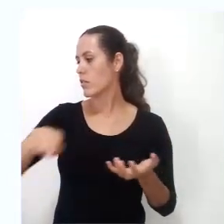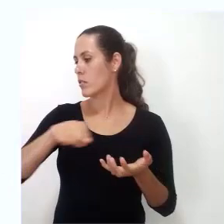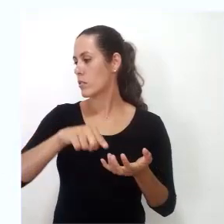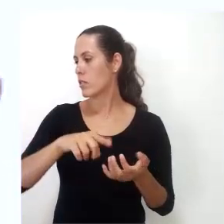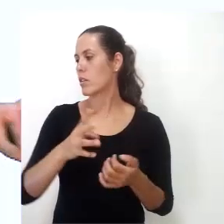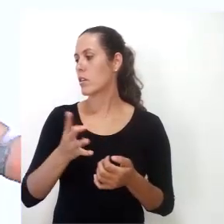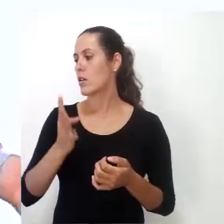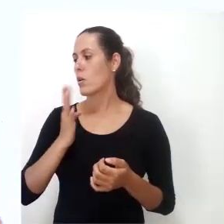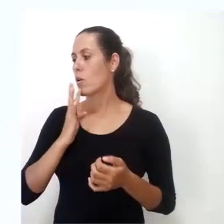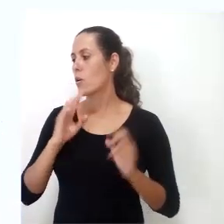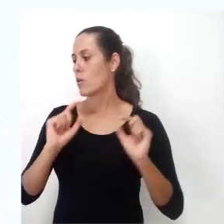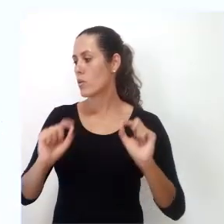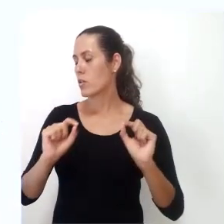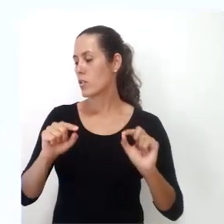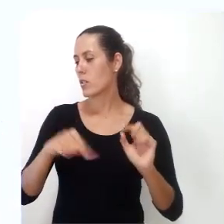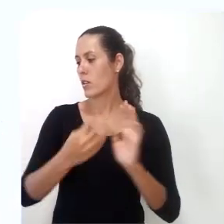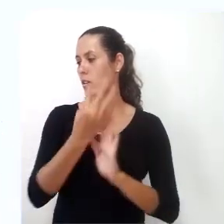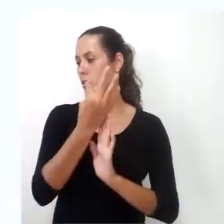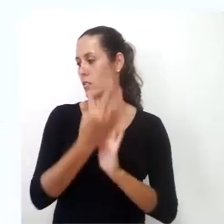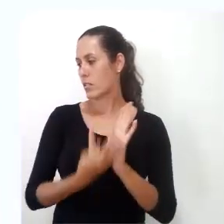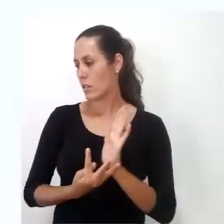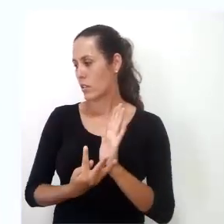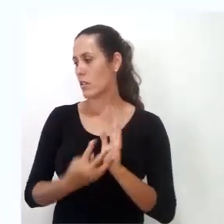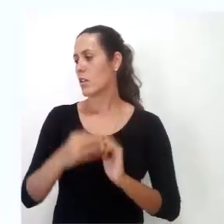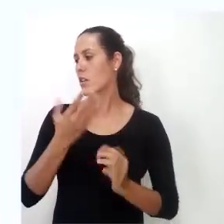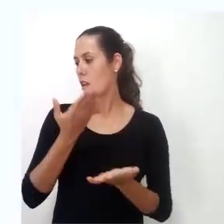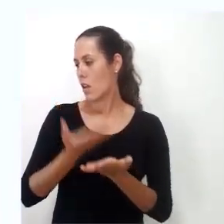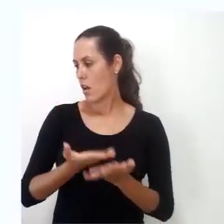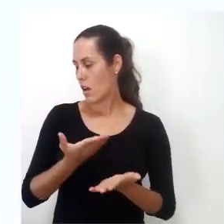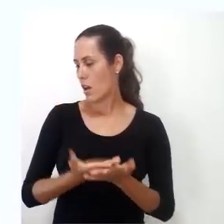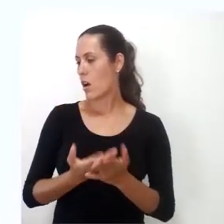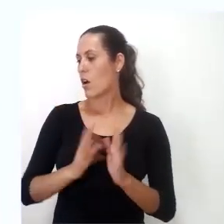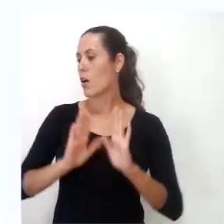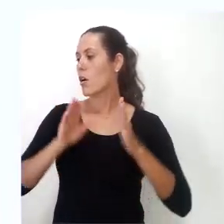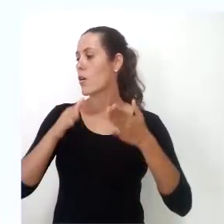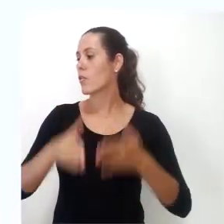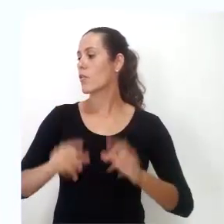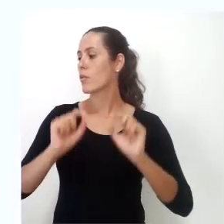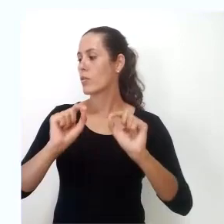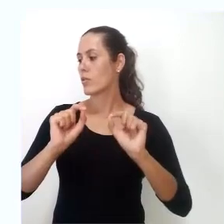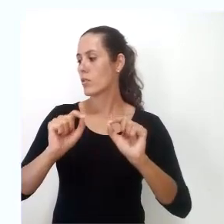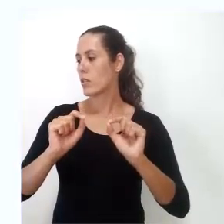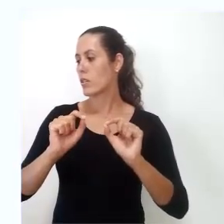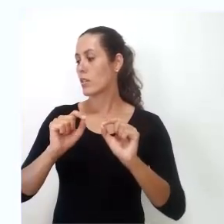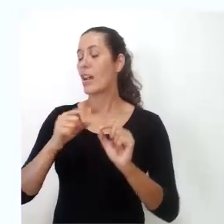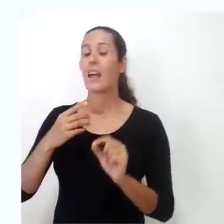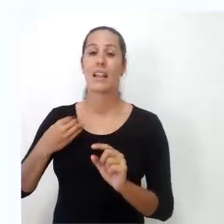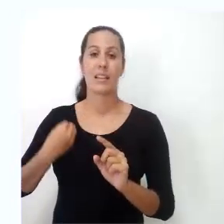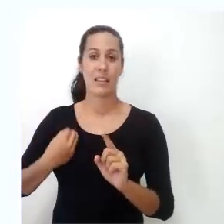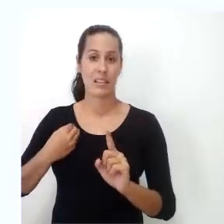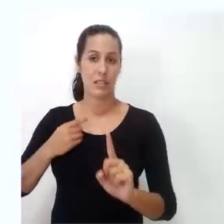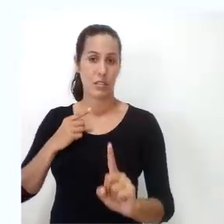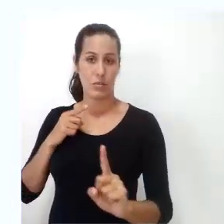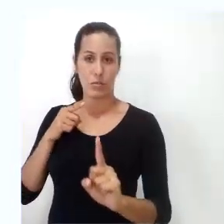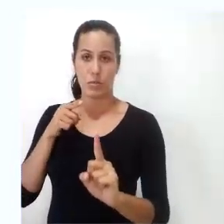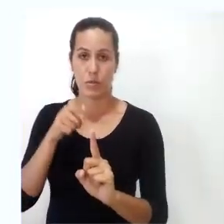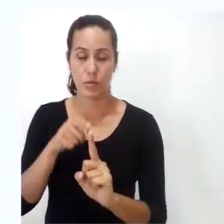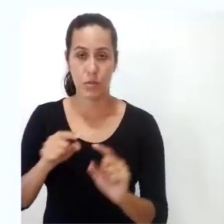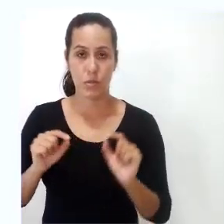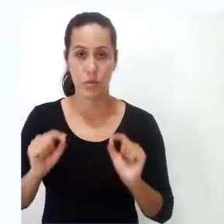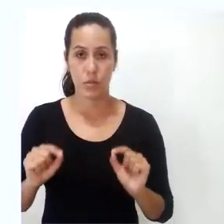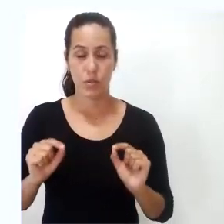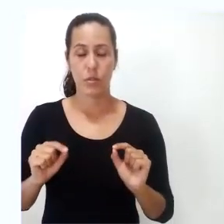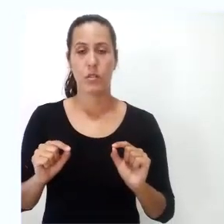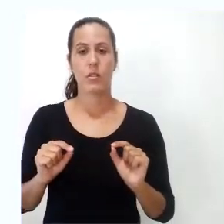vocês conhecessem a seguinte questão, que esses textos, que essa aula, justamente ela tinha como objetivo, aliás, ela tem